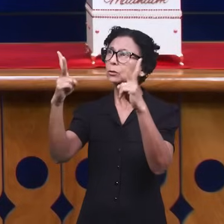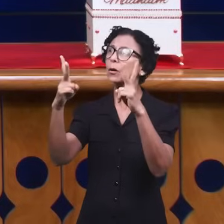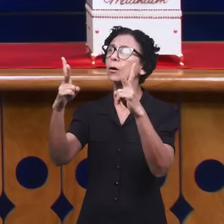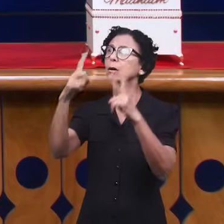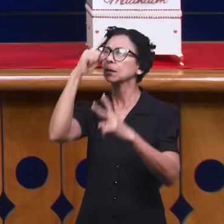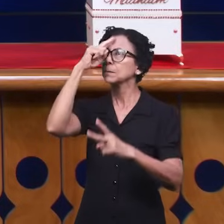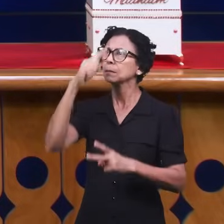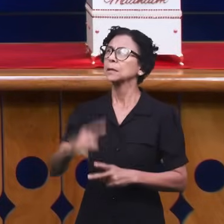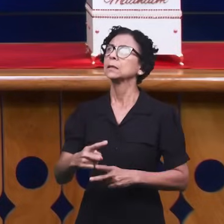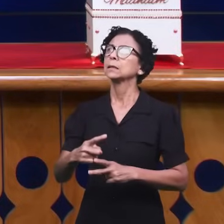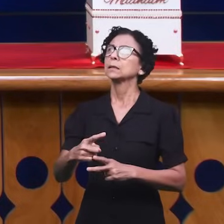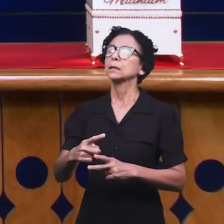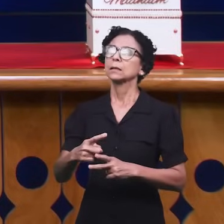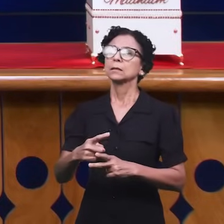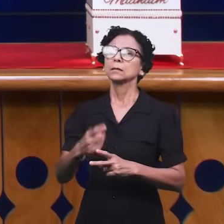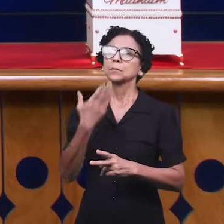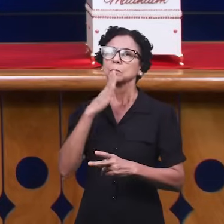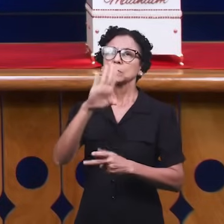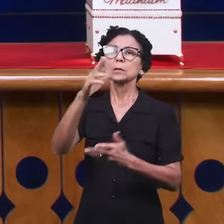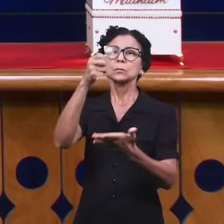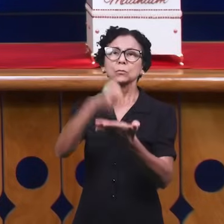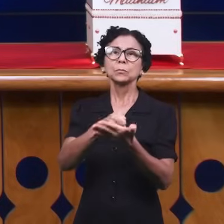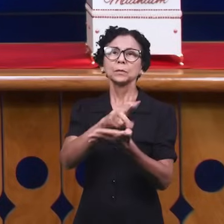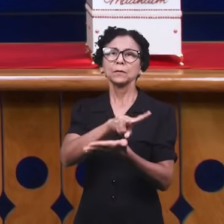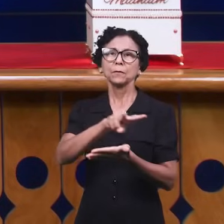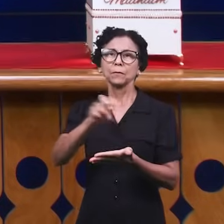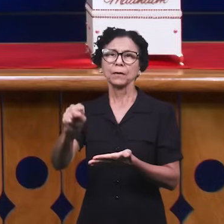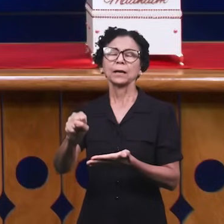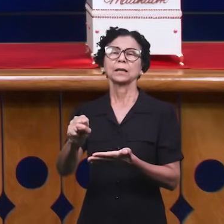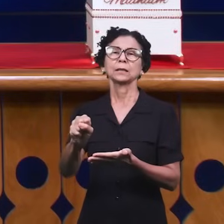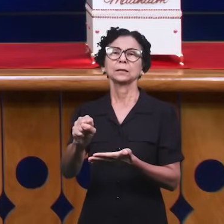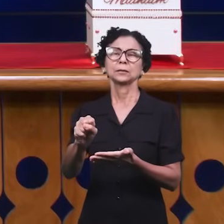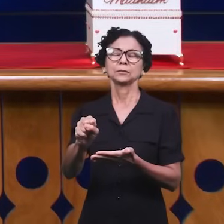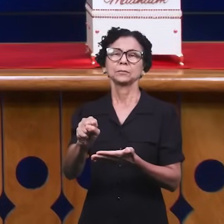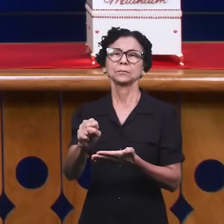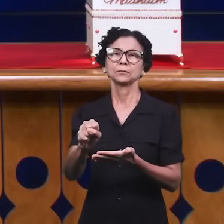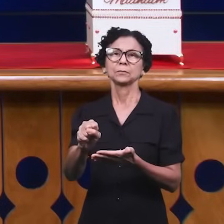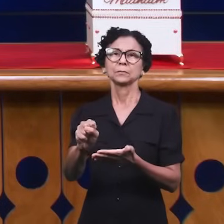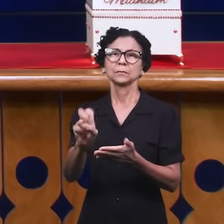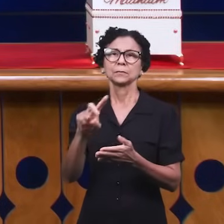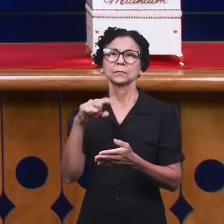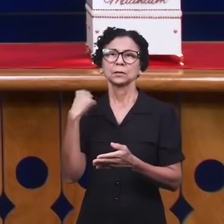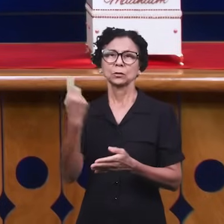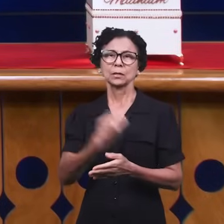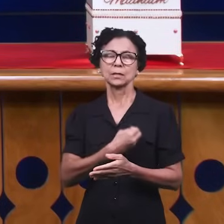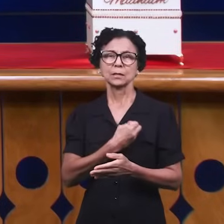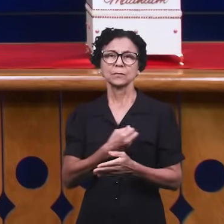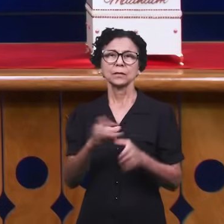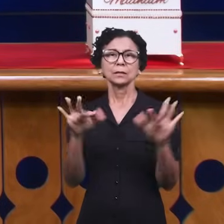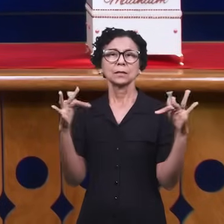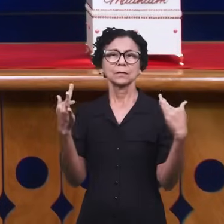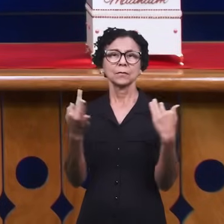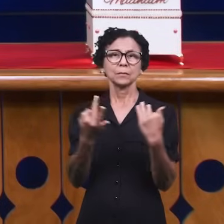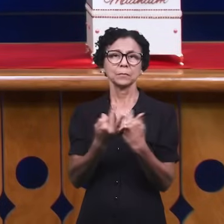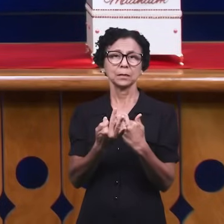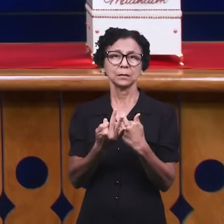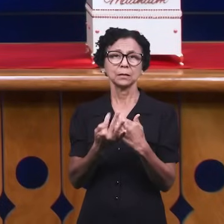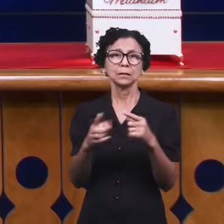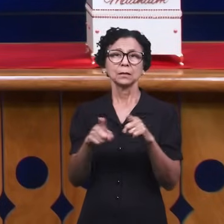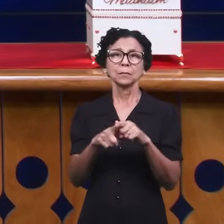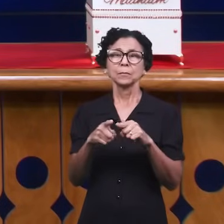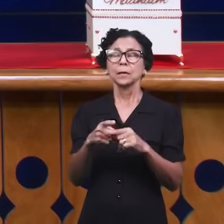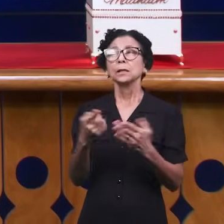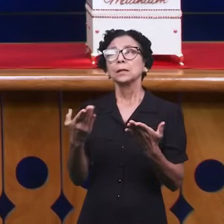Faz-se cumprir, Senhor, a tua promessa em nossas vidas e nos lares nós oramos assim. E podemos dizer,